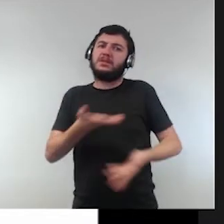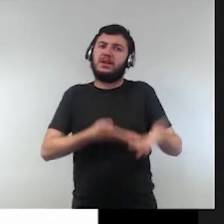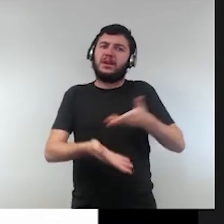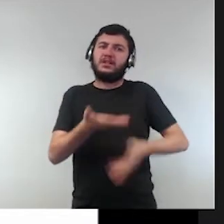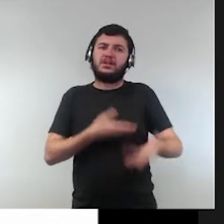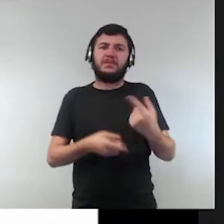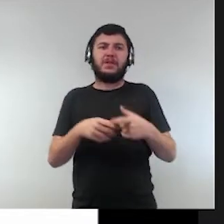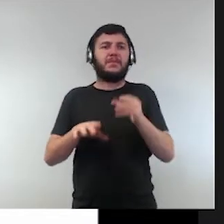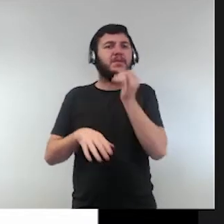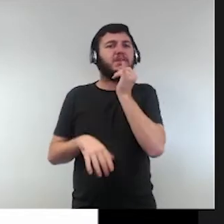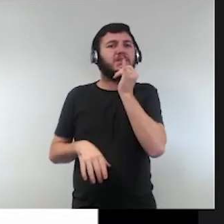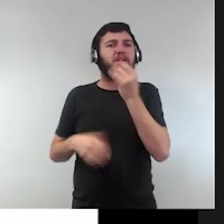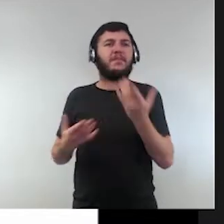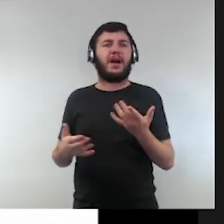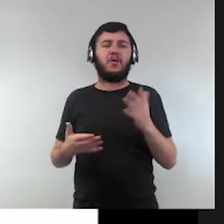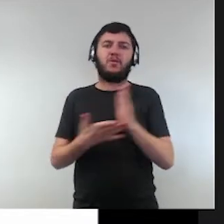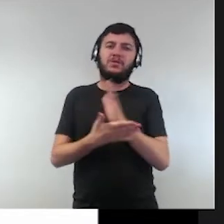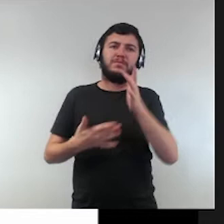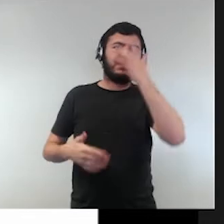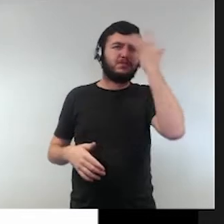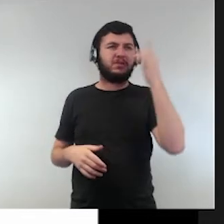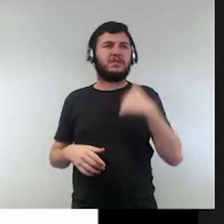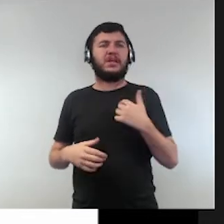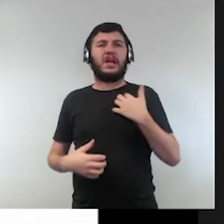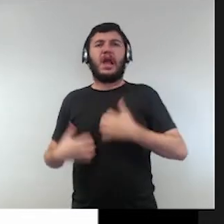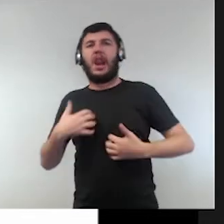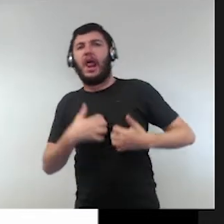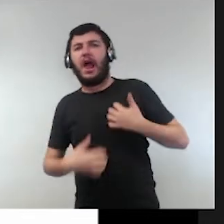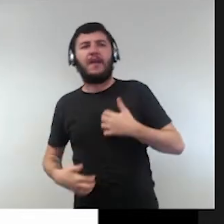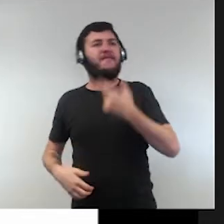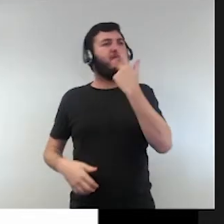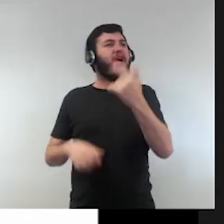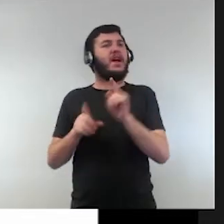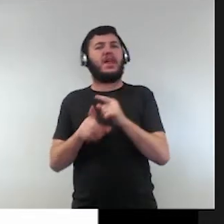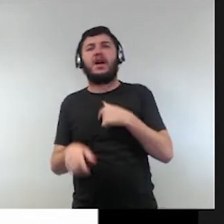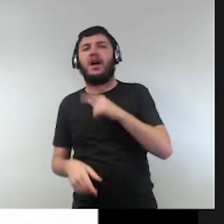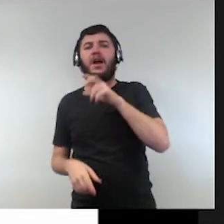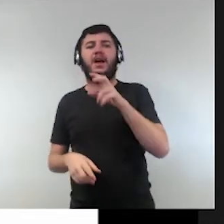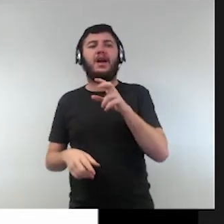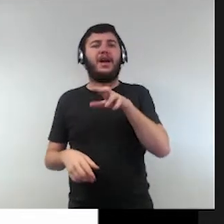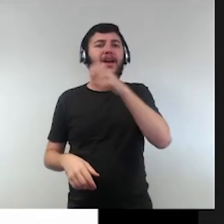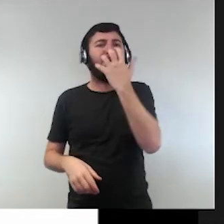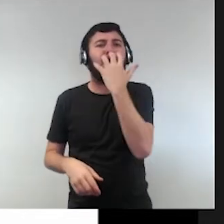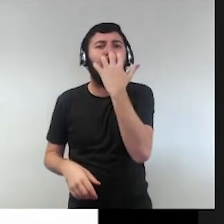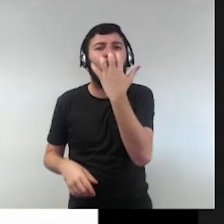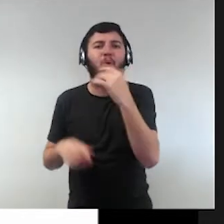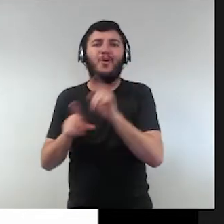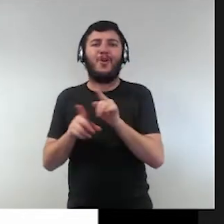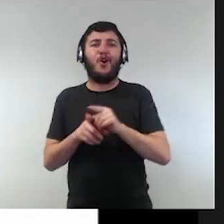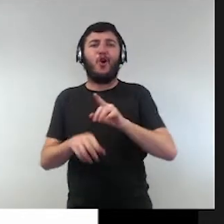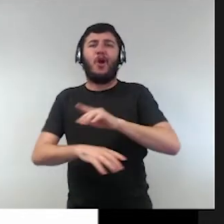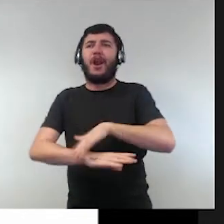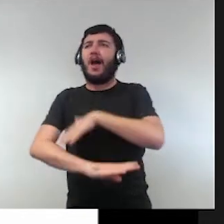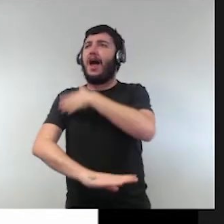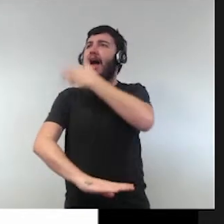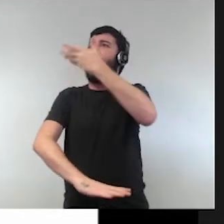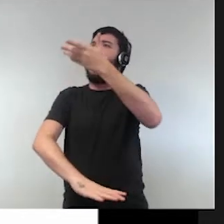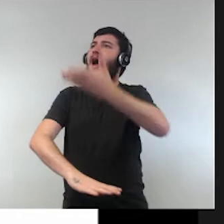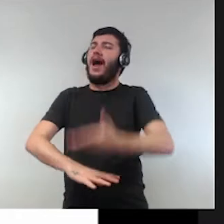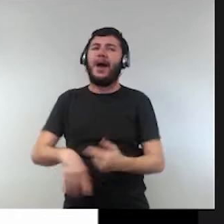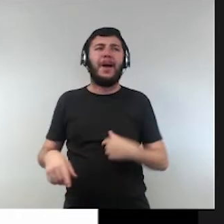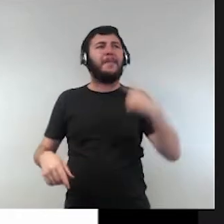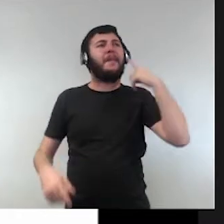cão latir o dia inteiro, nós vamos falar isso aqui já já. Agora, é preciso essa compreensão, né? Se apenas o barulho